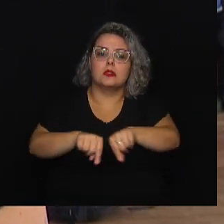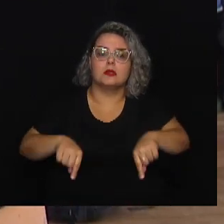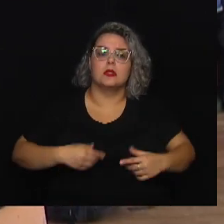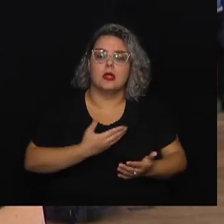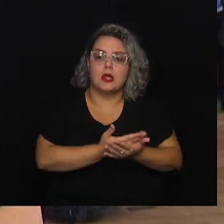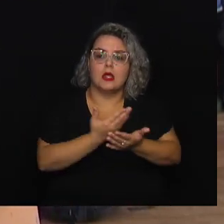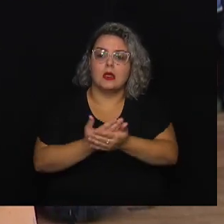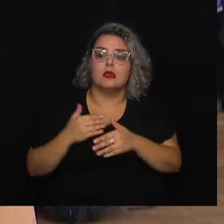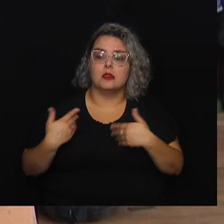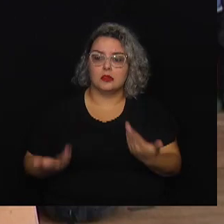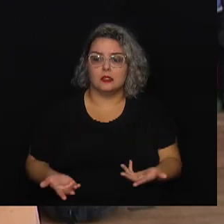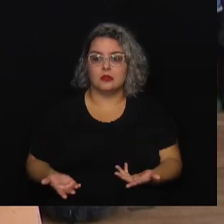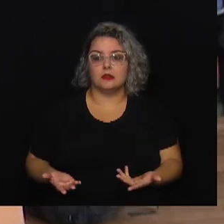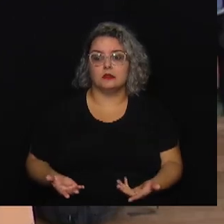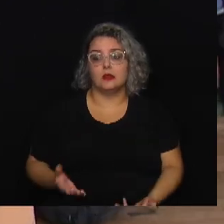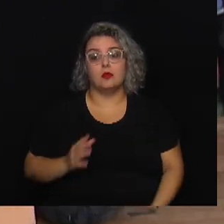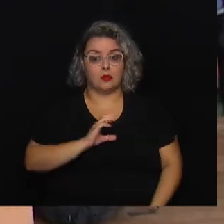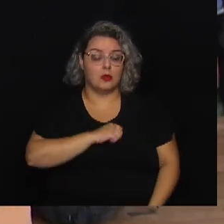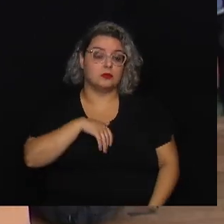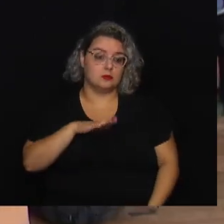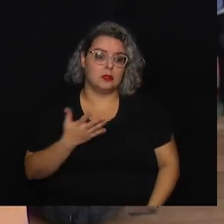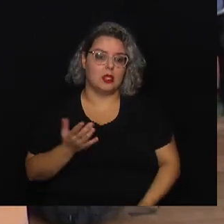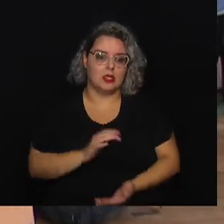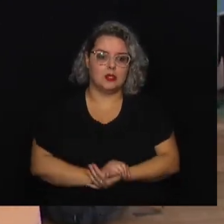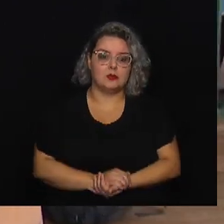e então eles tendem a gostar mais.